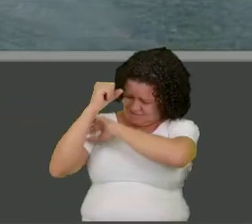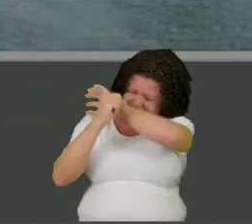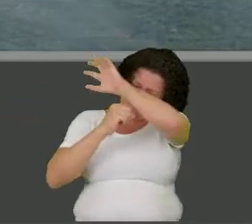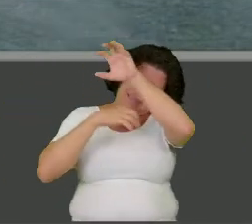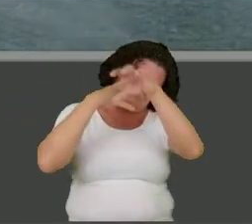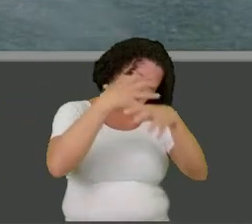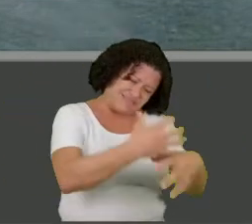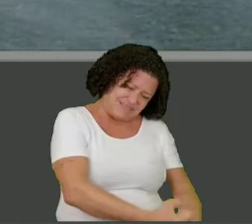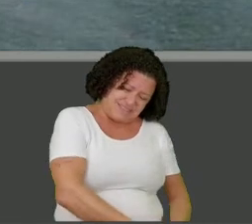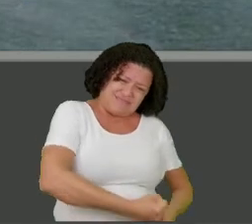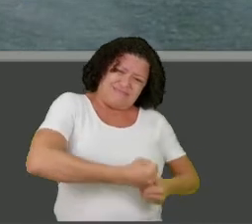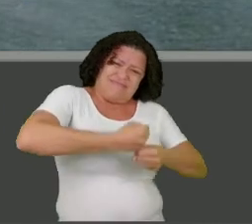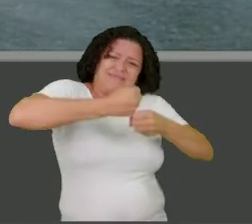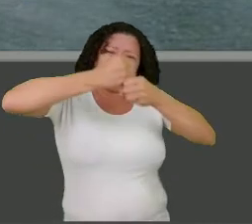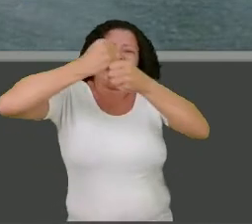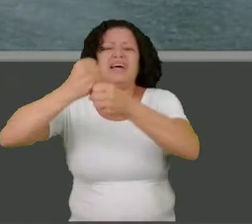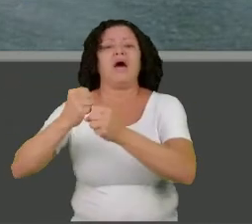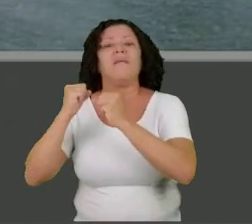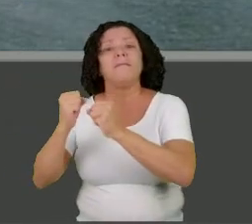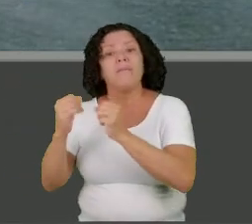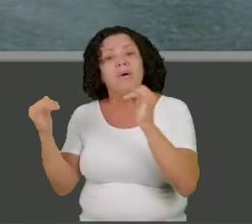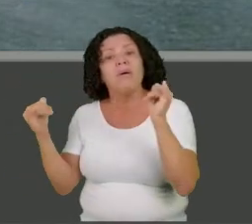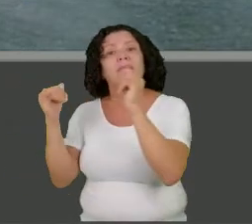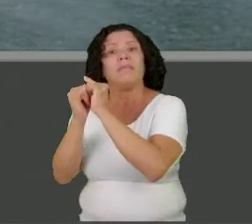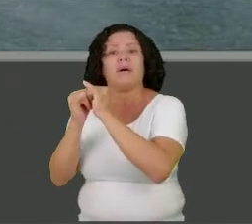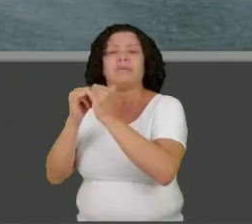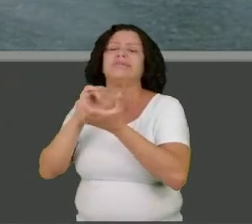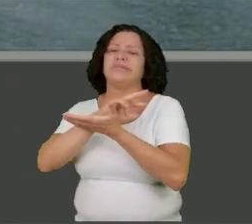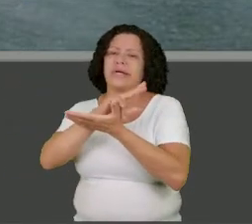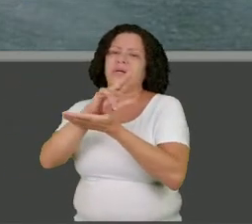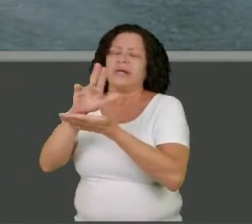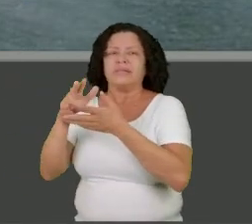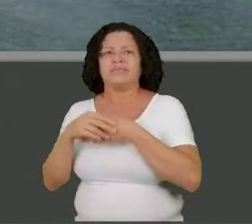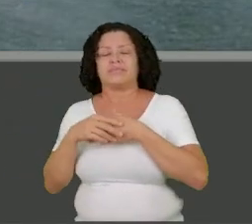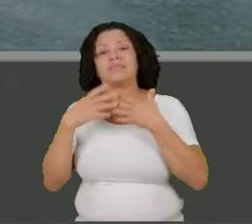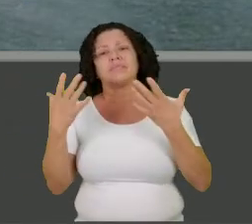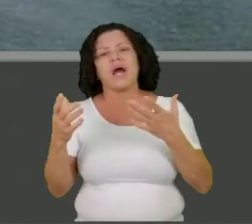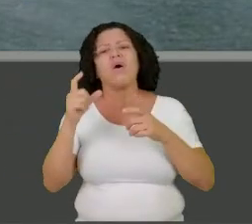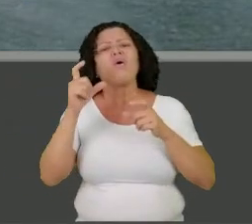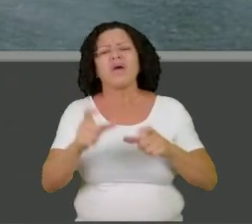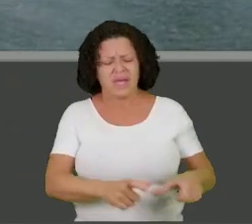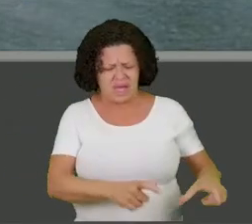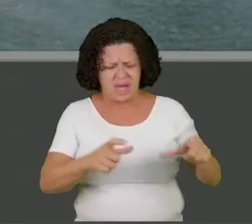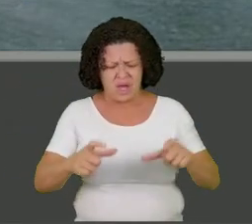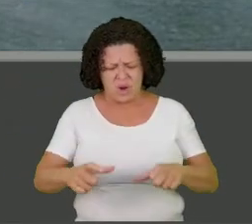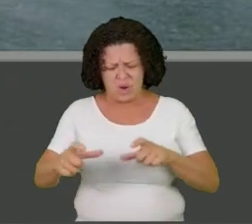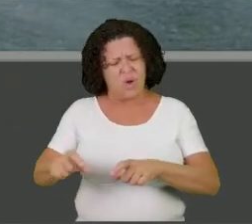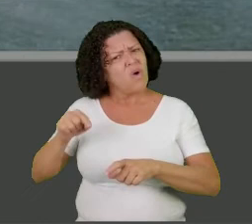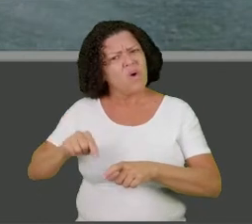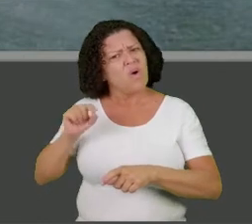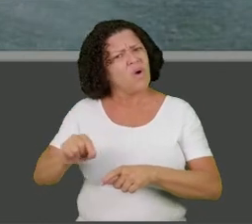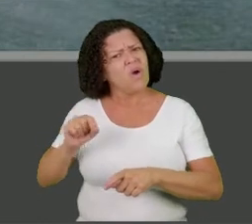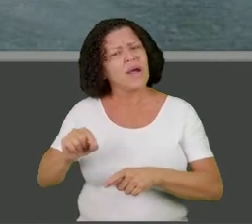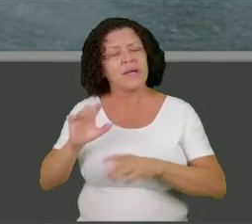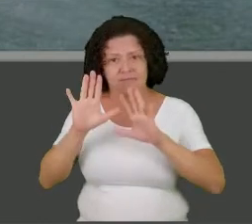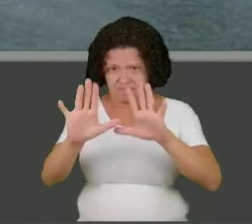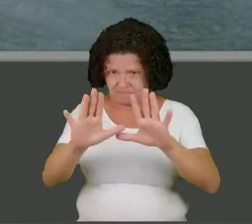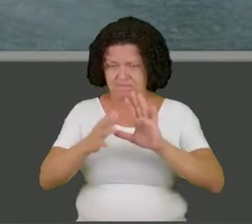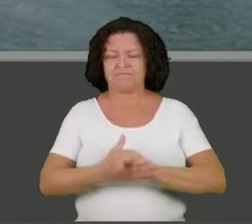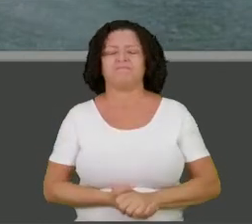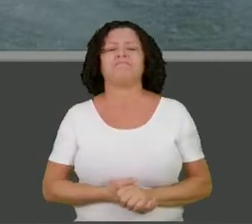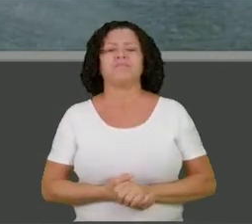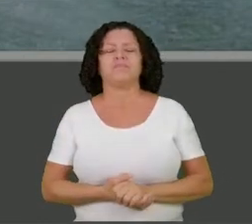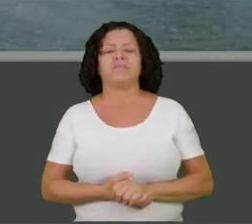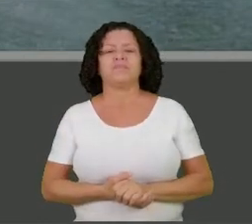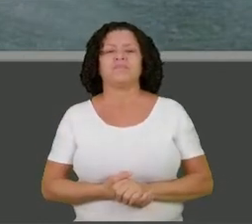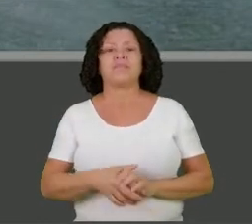mergulhados na lama, que puderam ser socorridos, puderam se perdoar, etc, etc. Mas então que local é